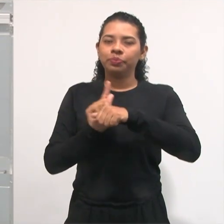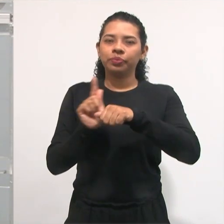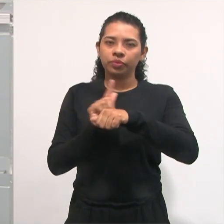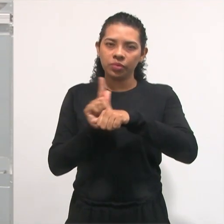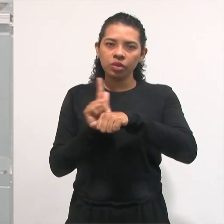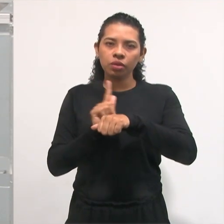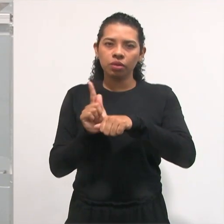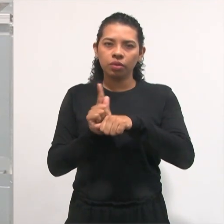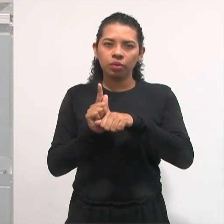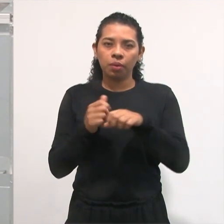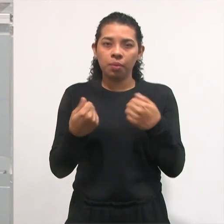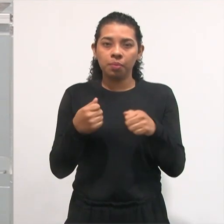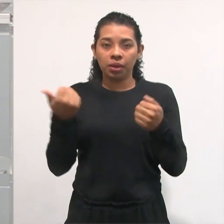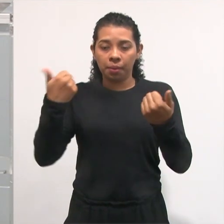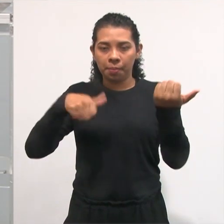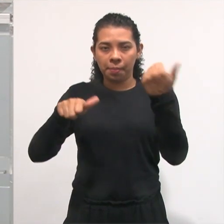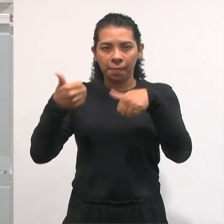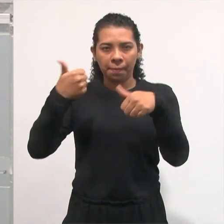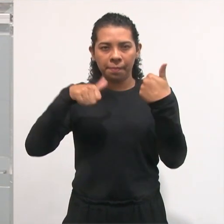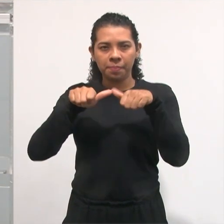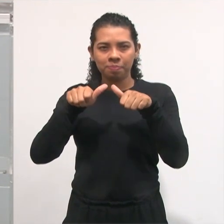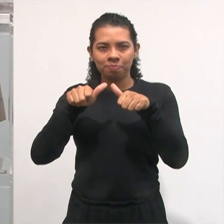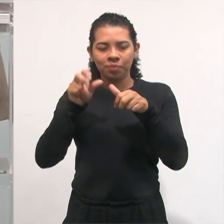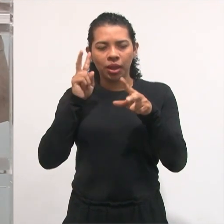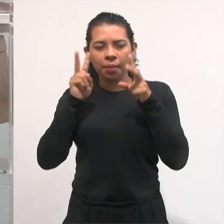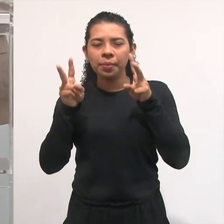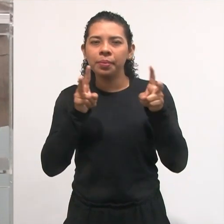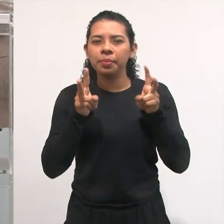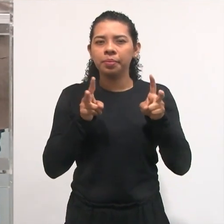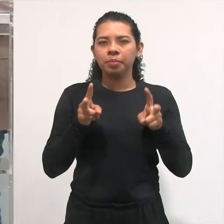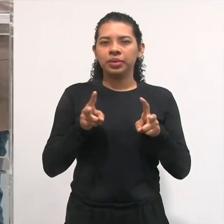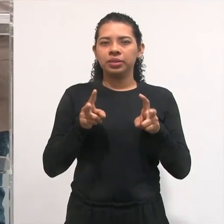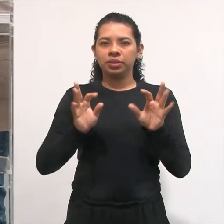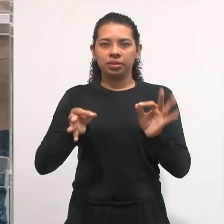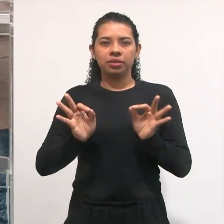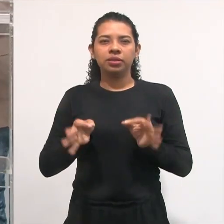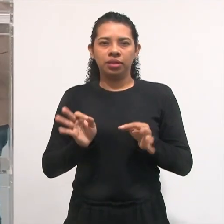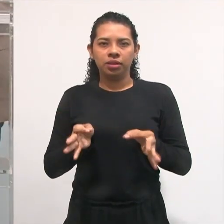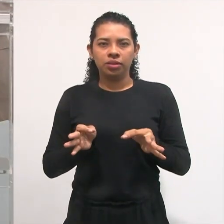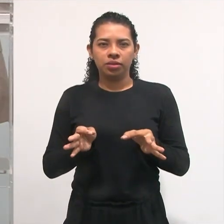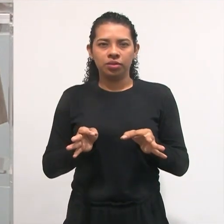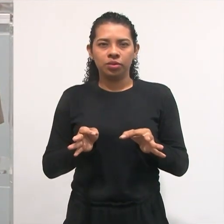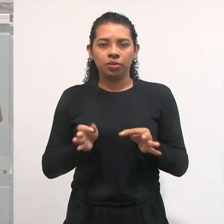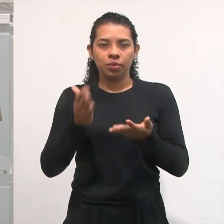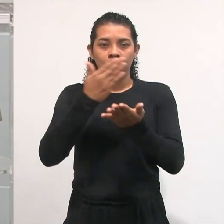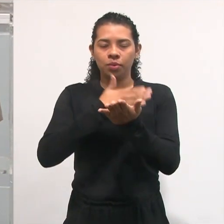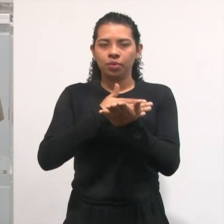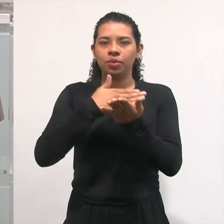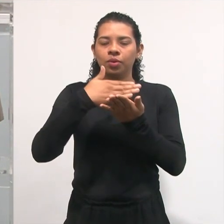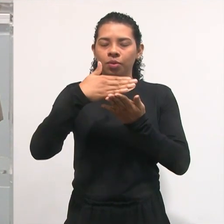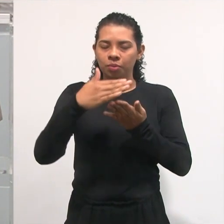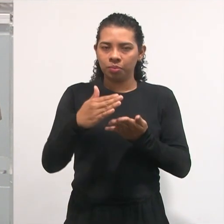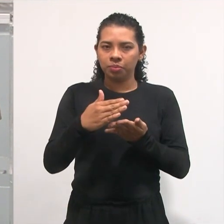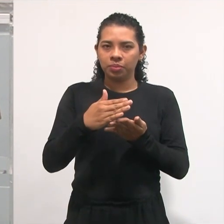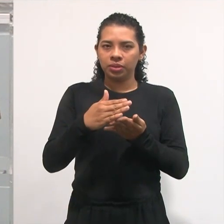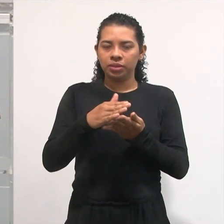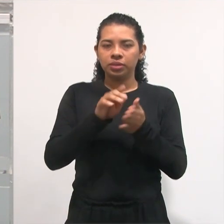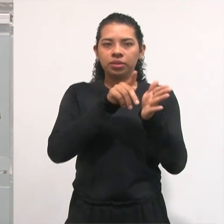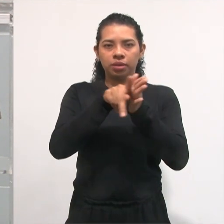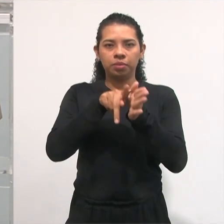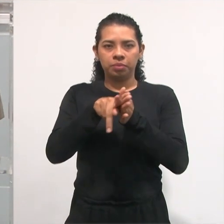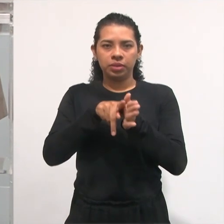como gestor público, analise isso aqui direitinho, correto? Analise isso aqui direitinho na hora que você for fazer a